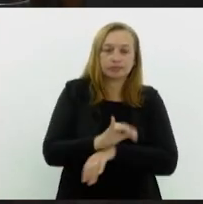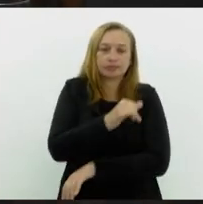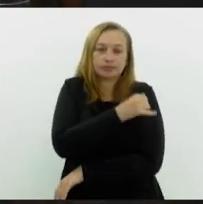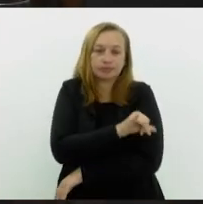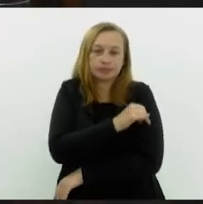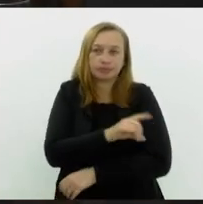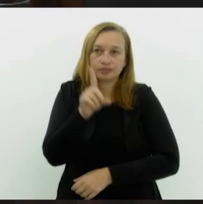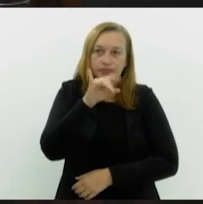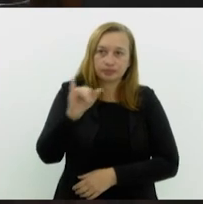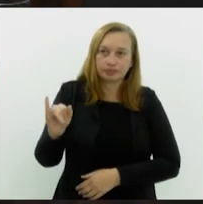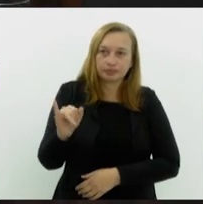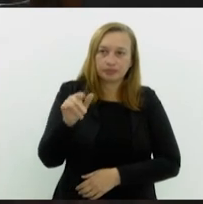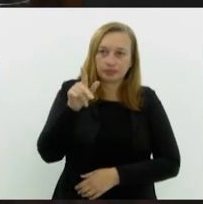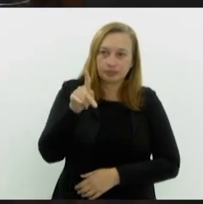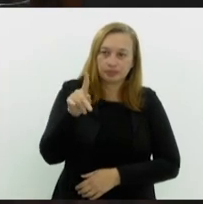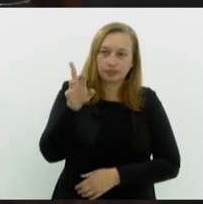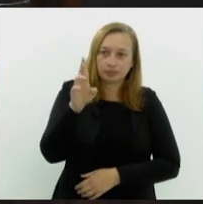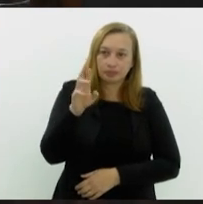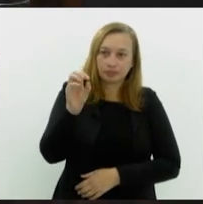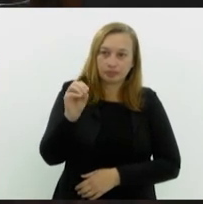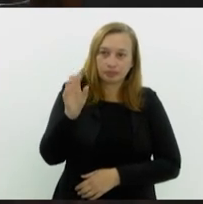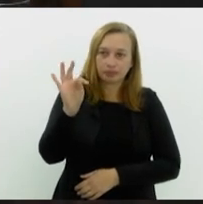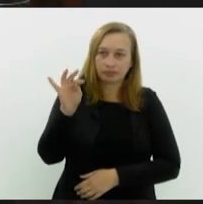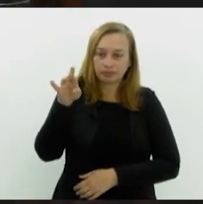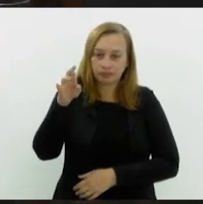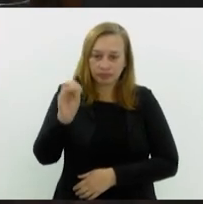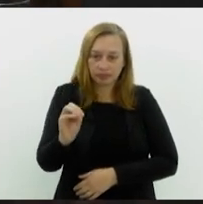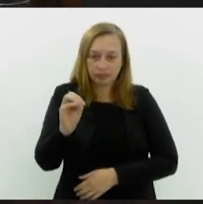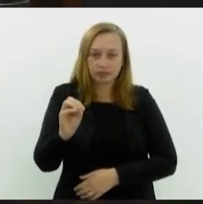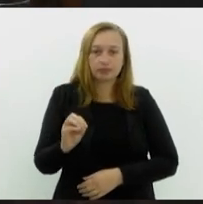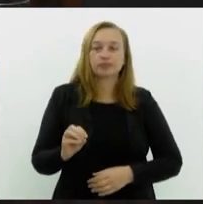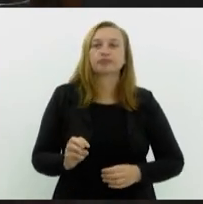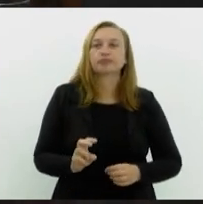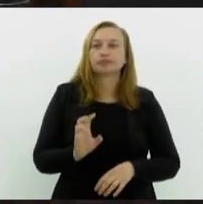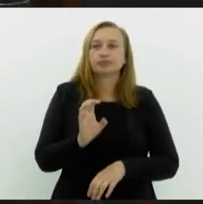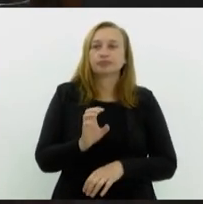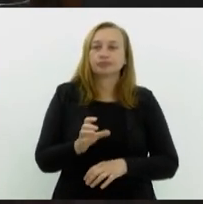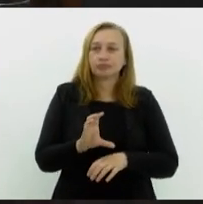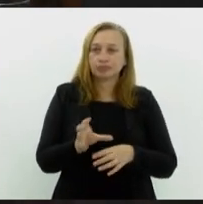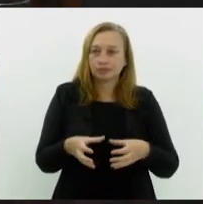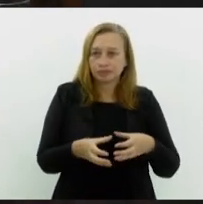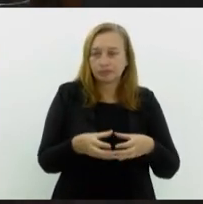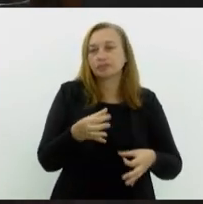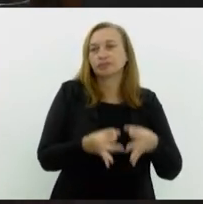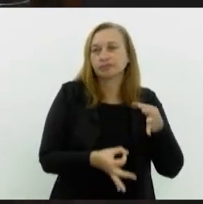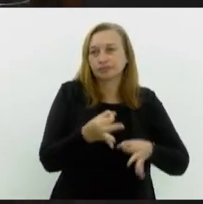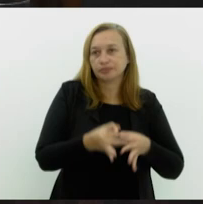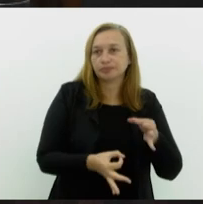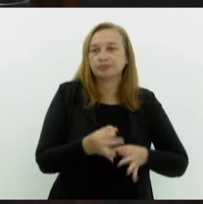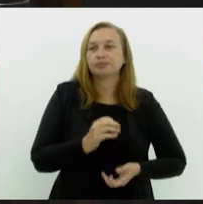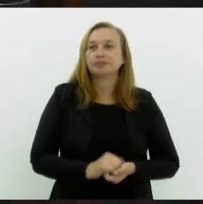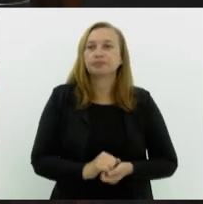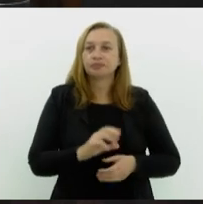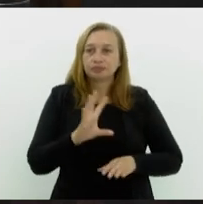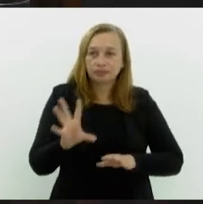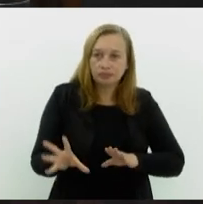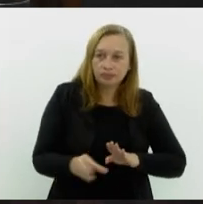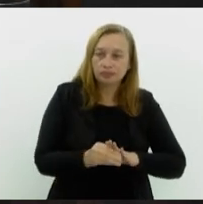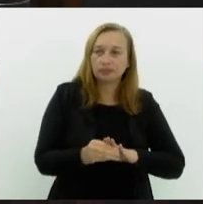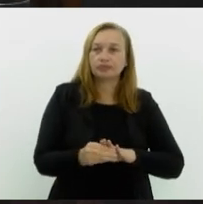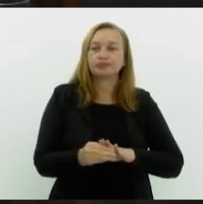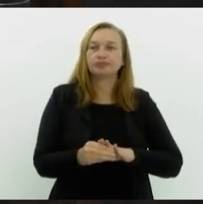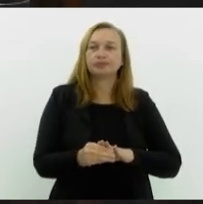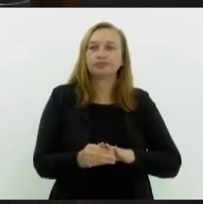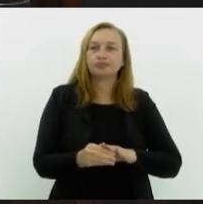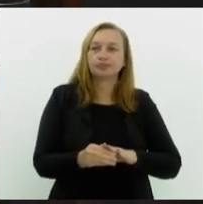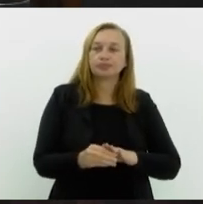do crossfiteiro. Pareceres das comissões de Constituição e Justiça pela juridicidade com emenda, concluindo por